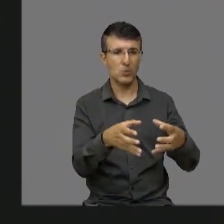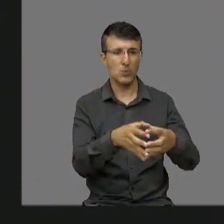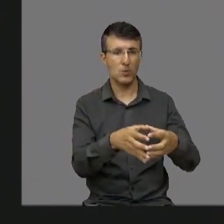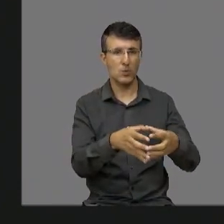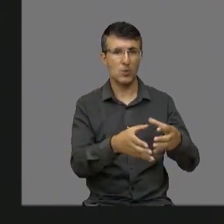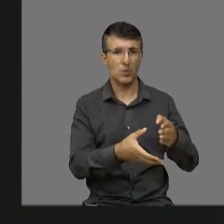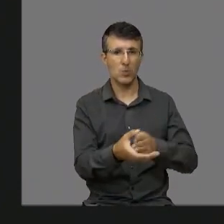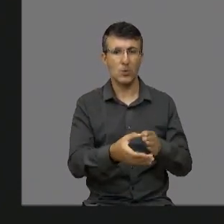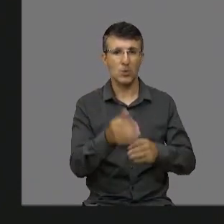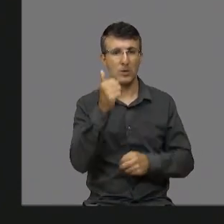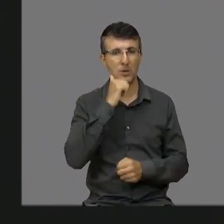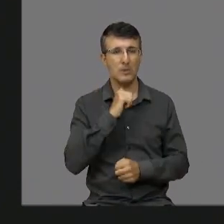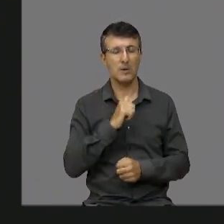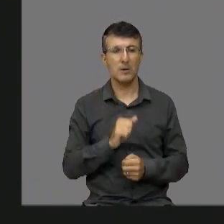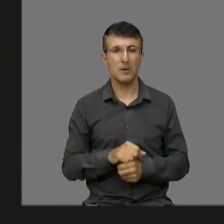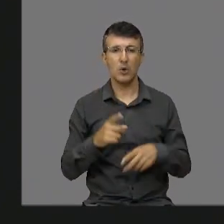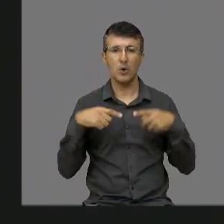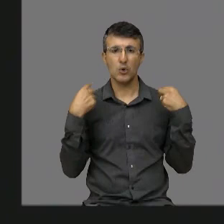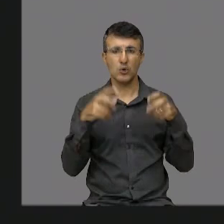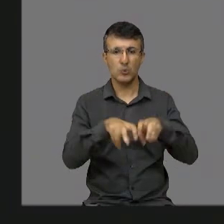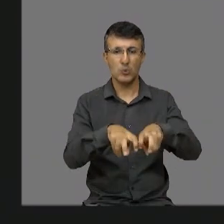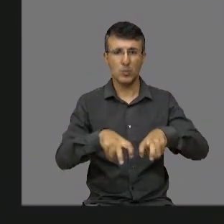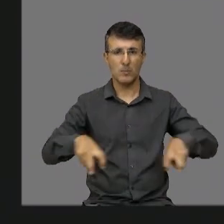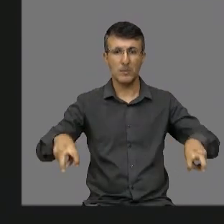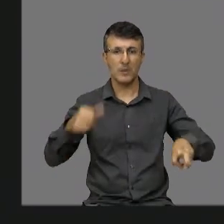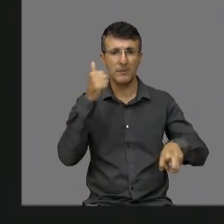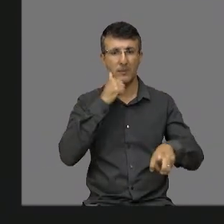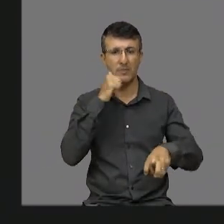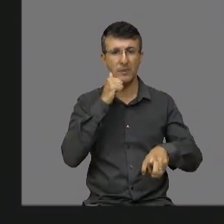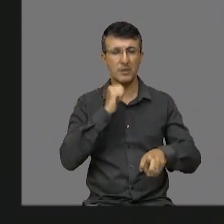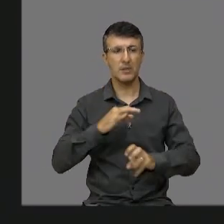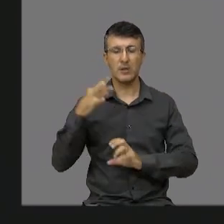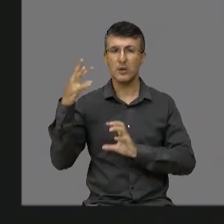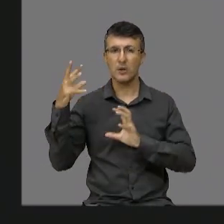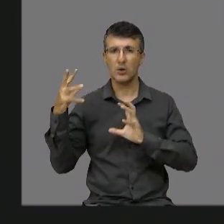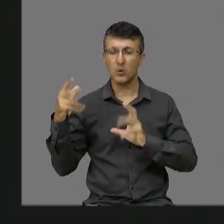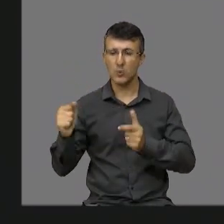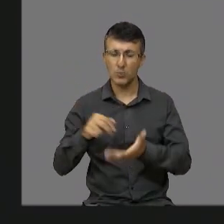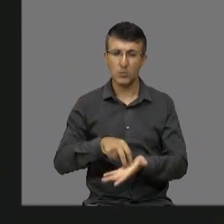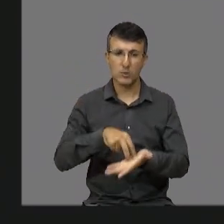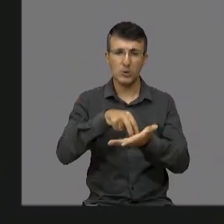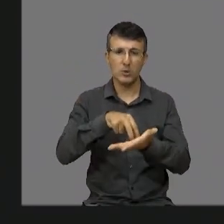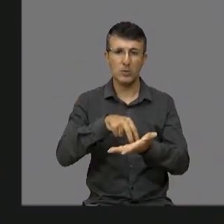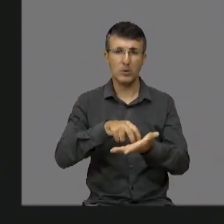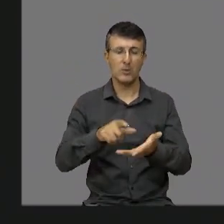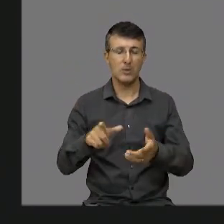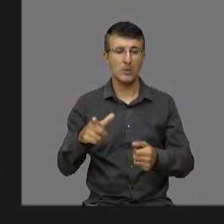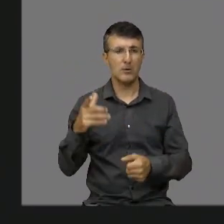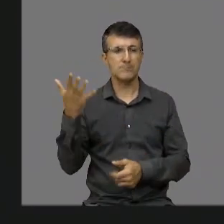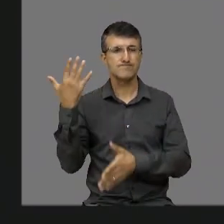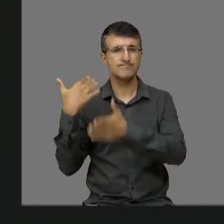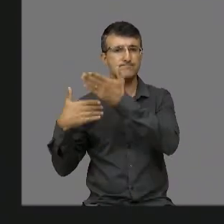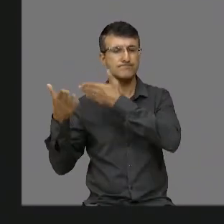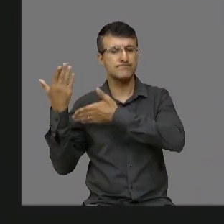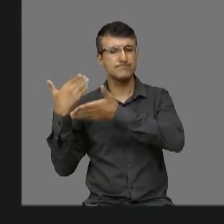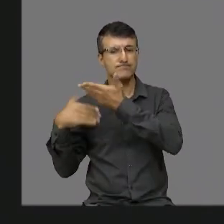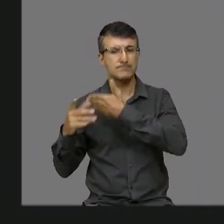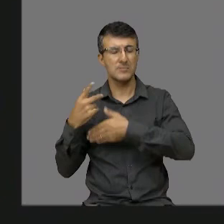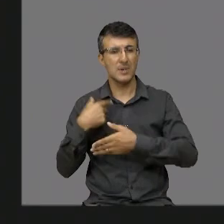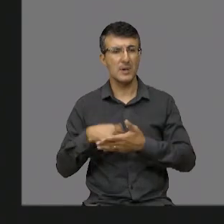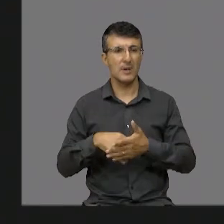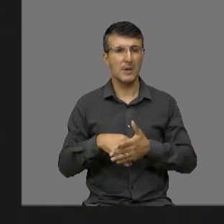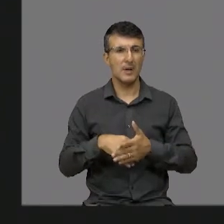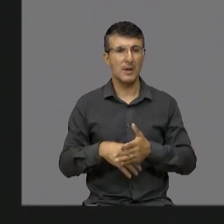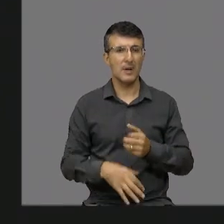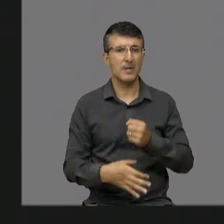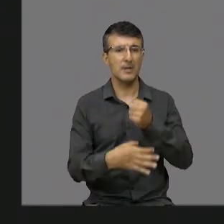nós, como bancada feminina, e todo o amparo que teve a participação, sim, da Defensoria no